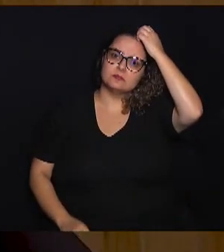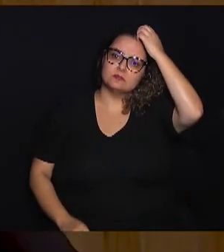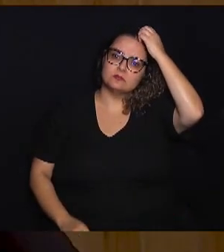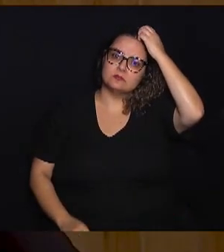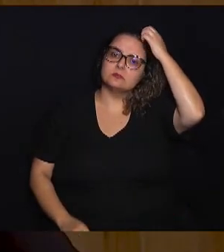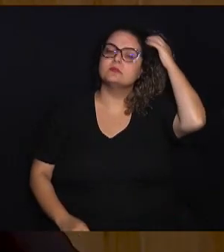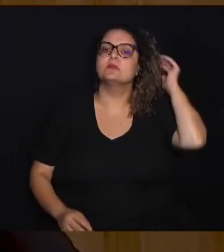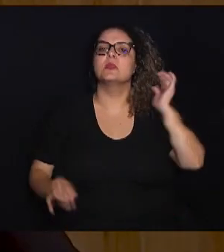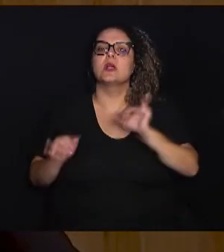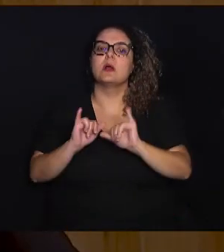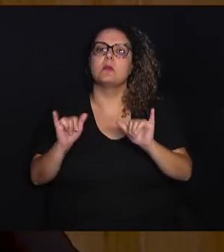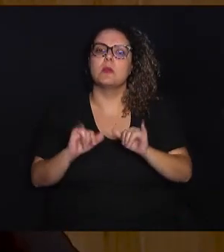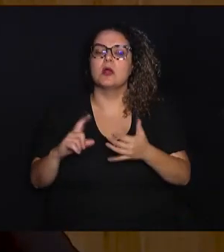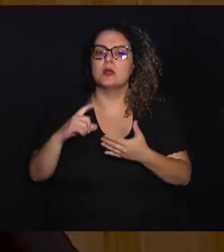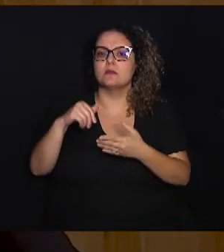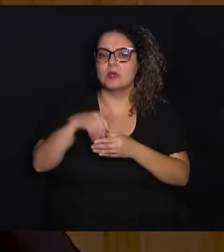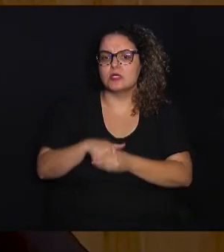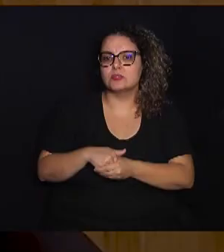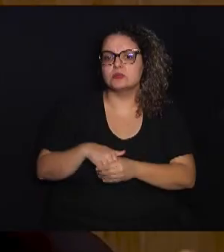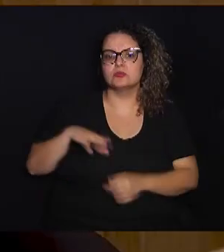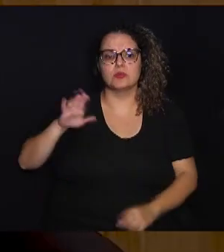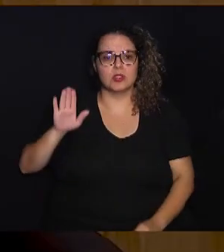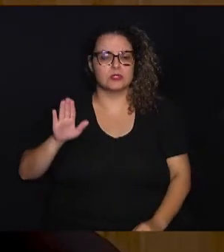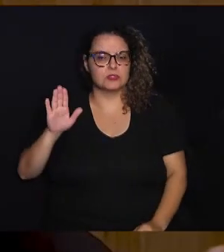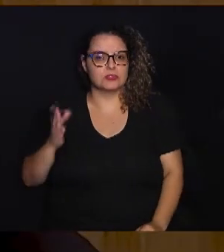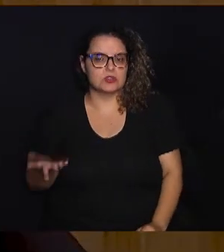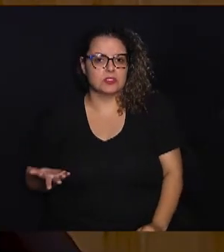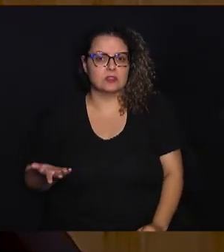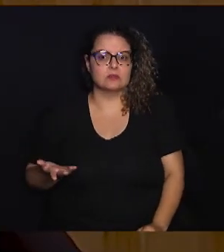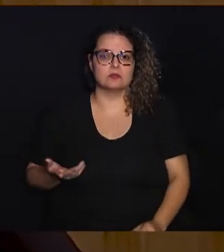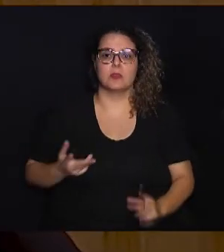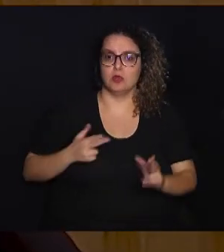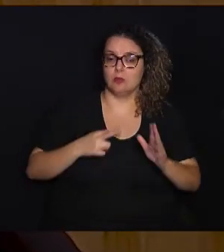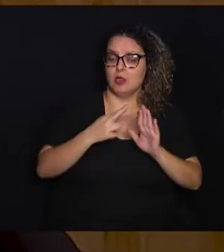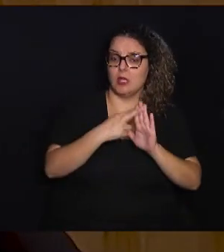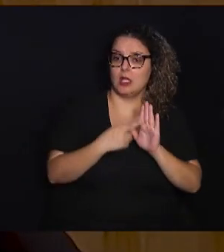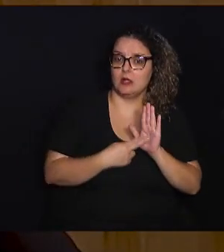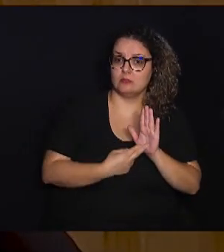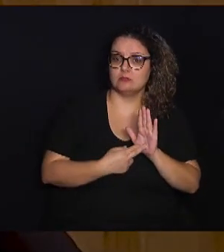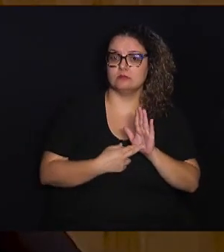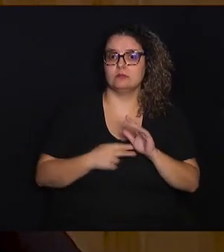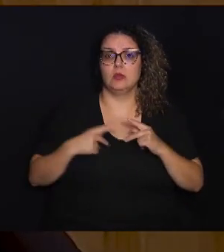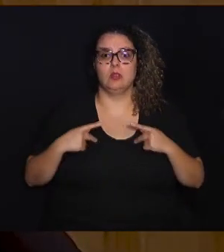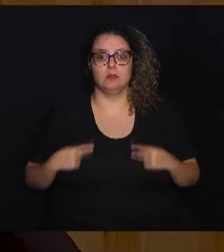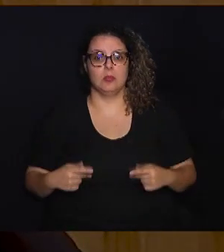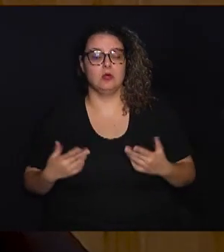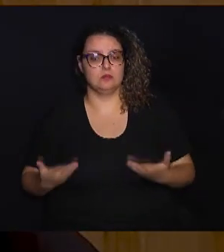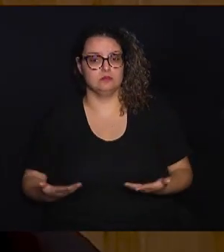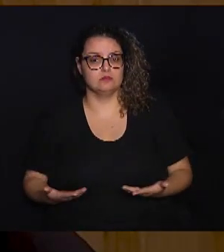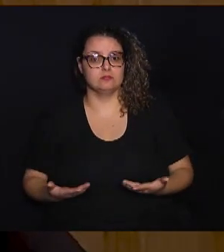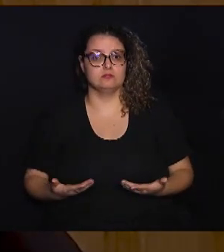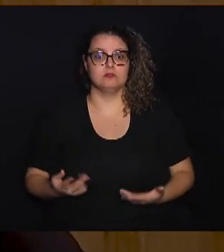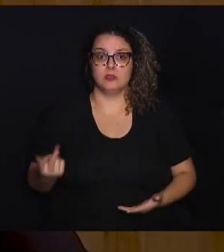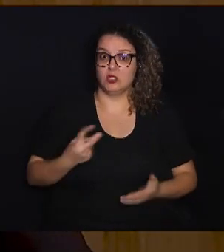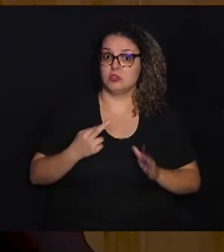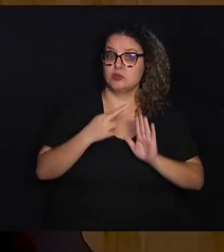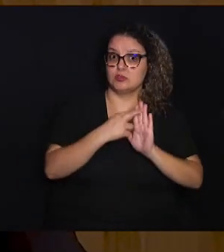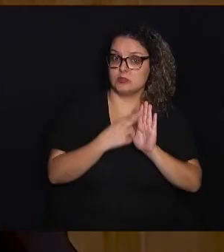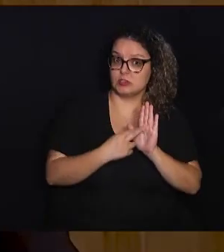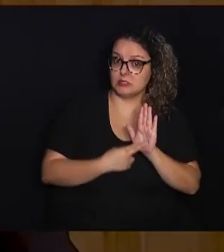campanha eleitoral, os candidatos, como regra, têm se portado segundo as